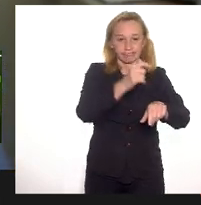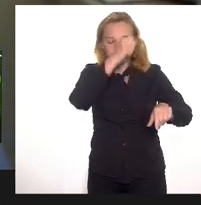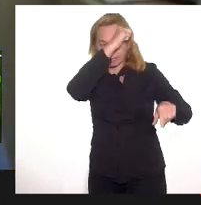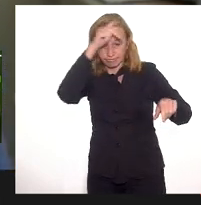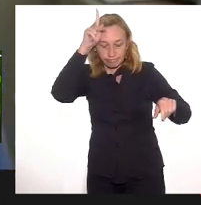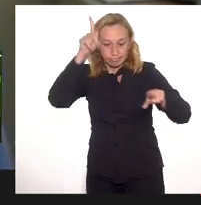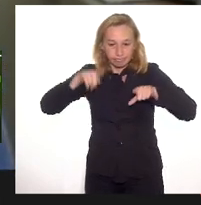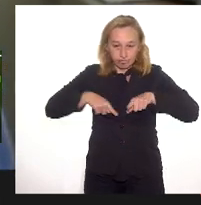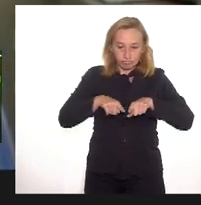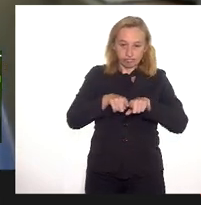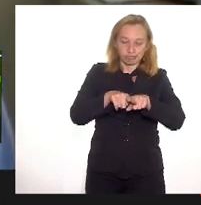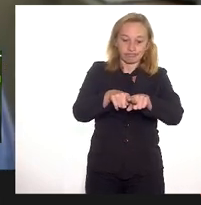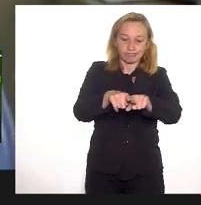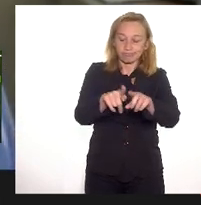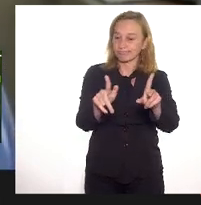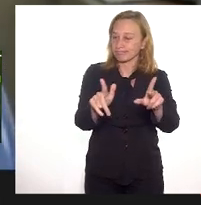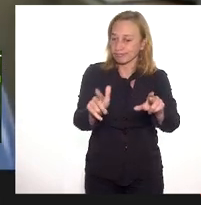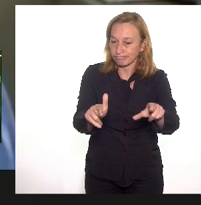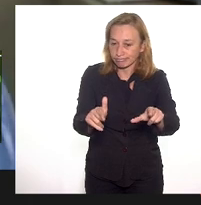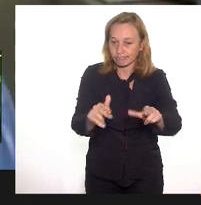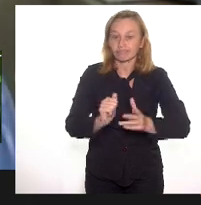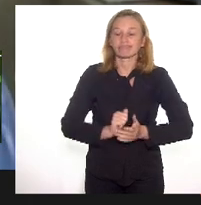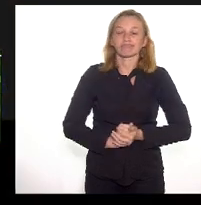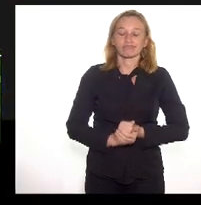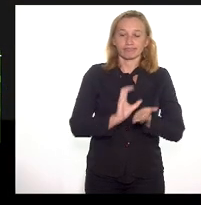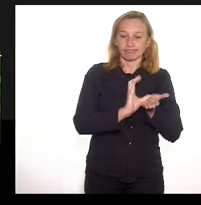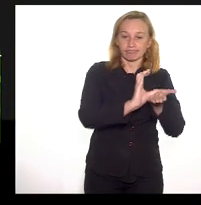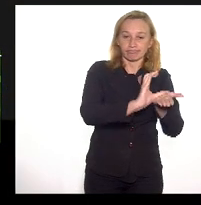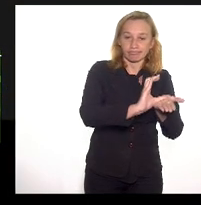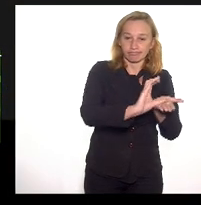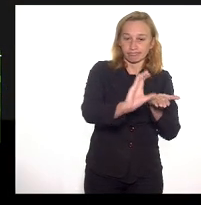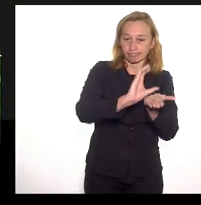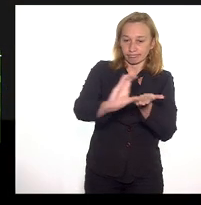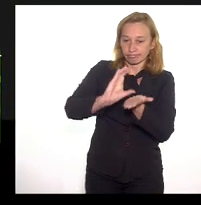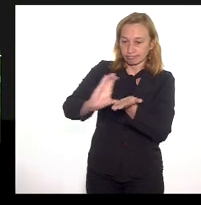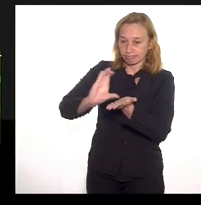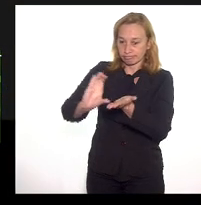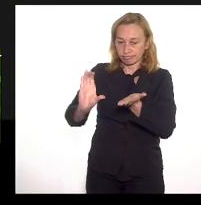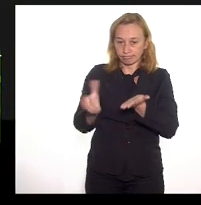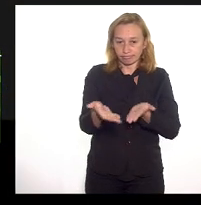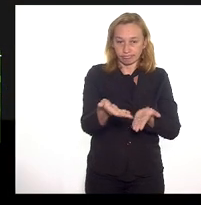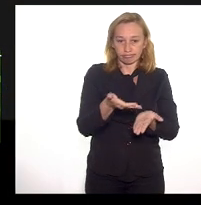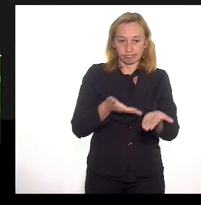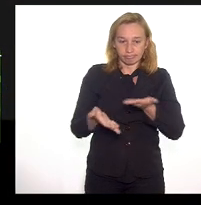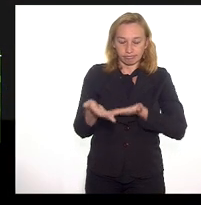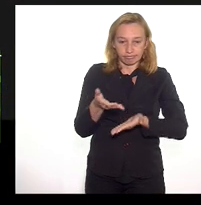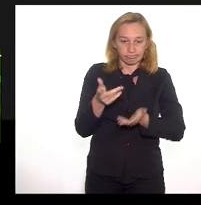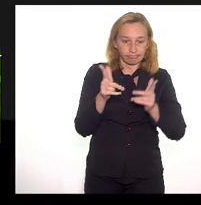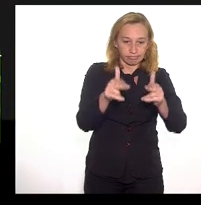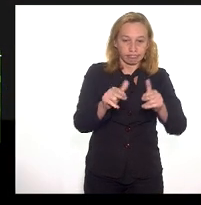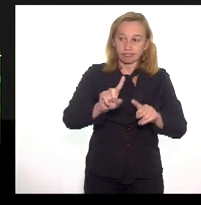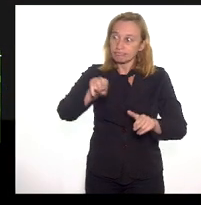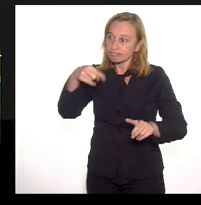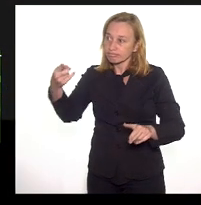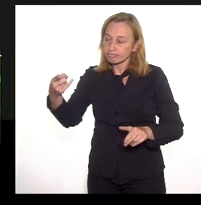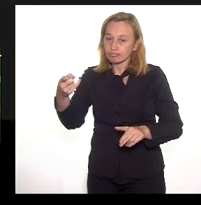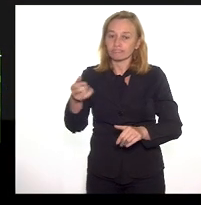parceiros dos mesmos recursos. O outro